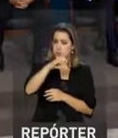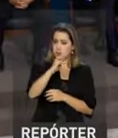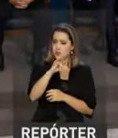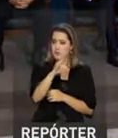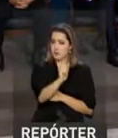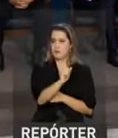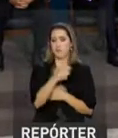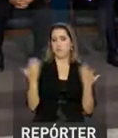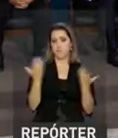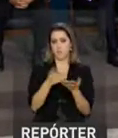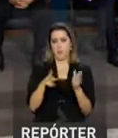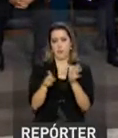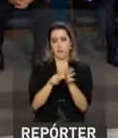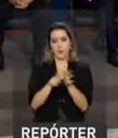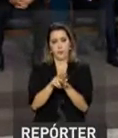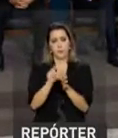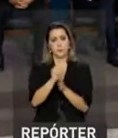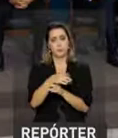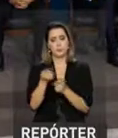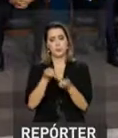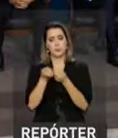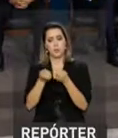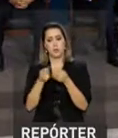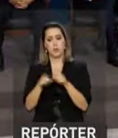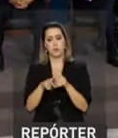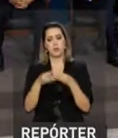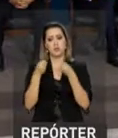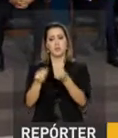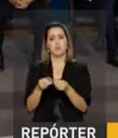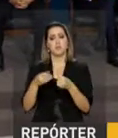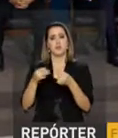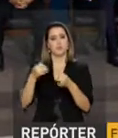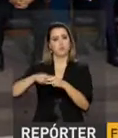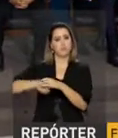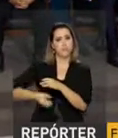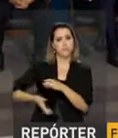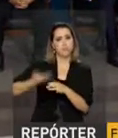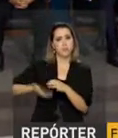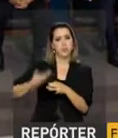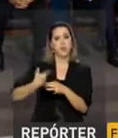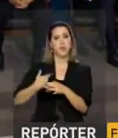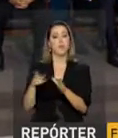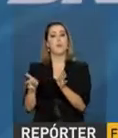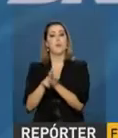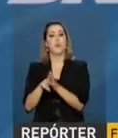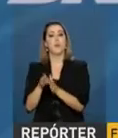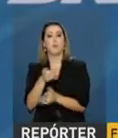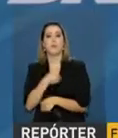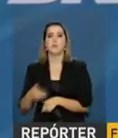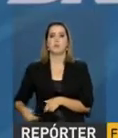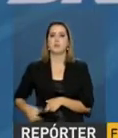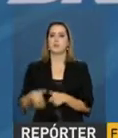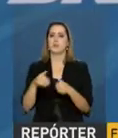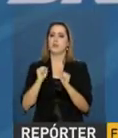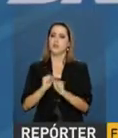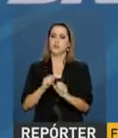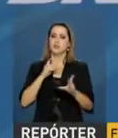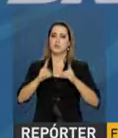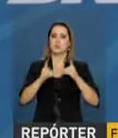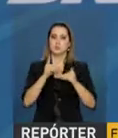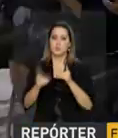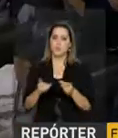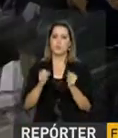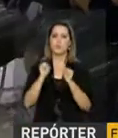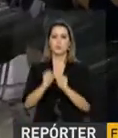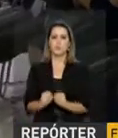de Mineração, nós estamos dando para a mineração brasileira uma agência de Estado para poder dialogar,